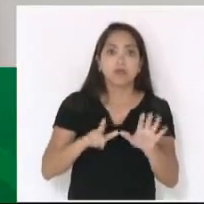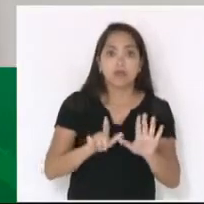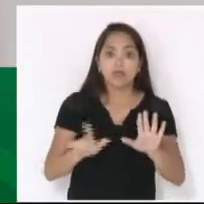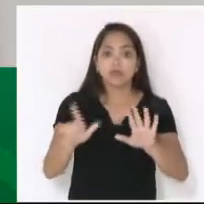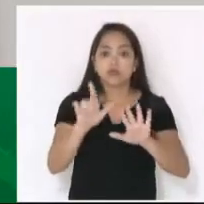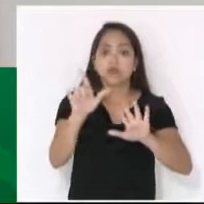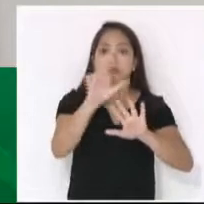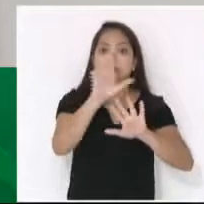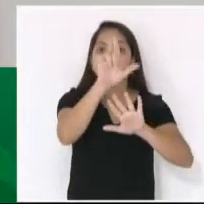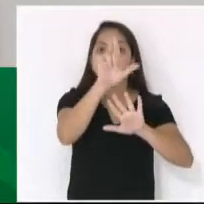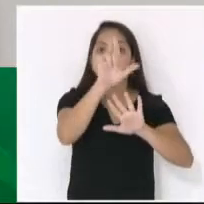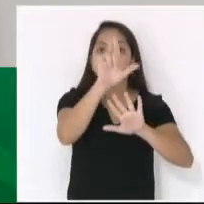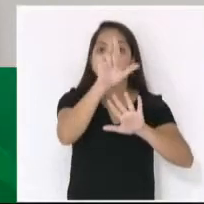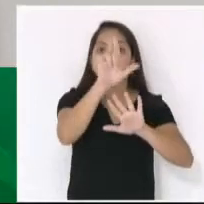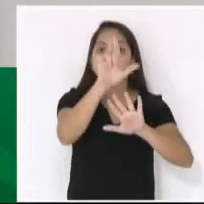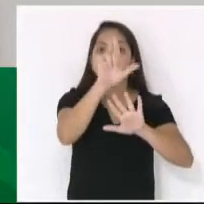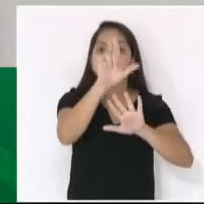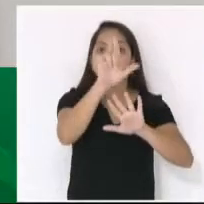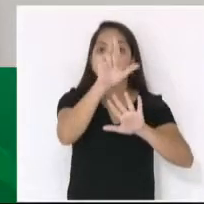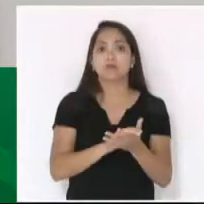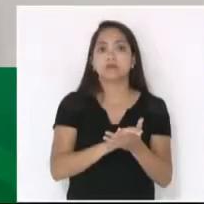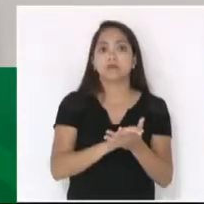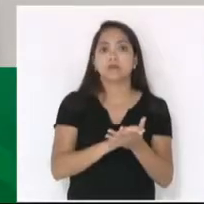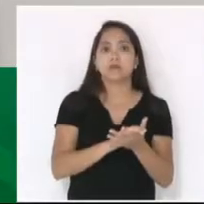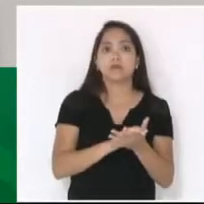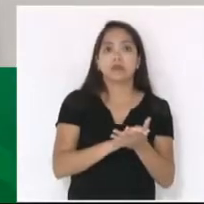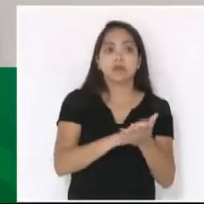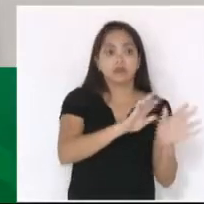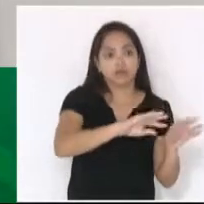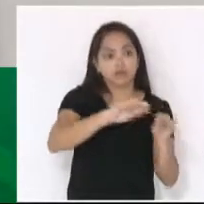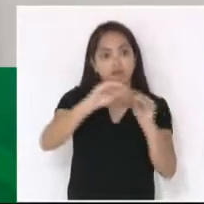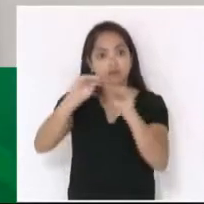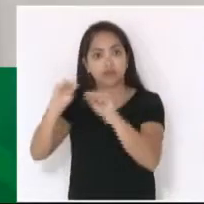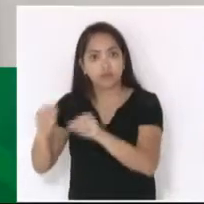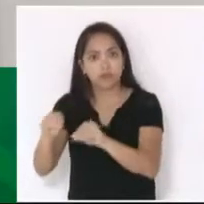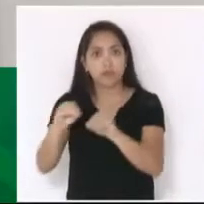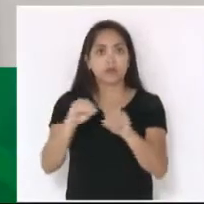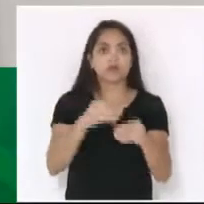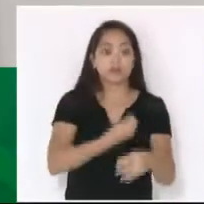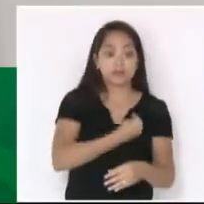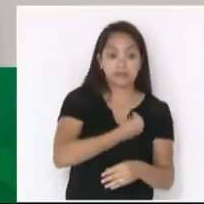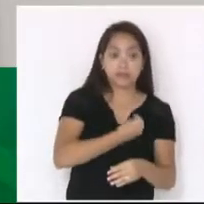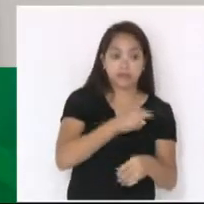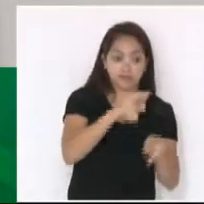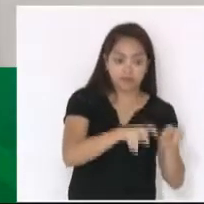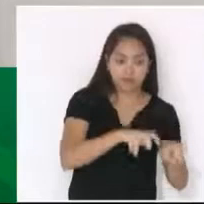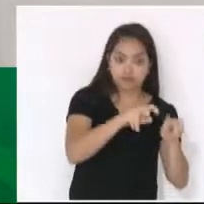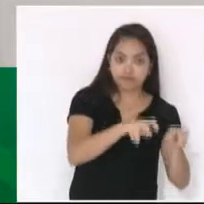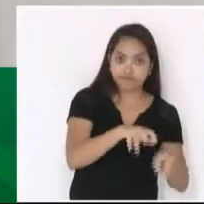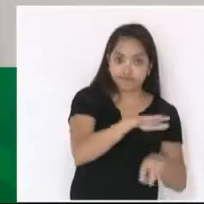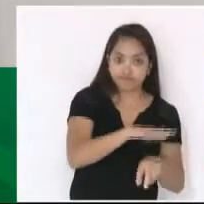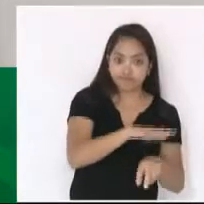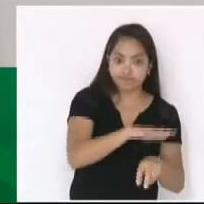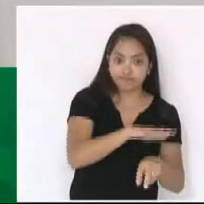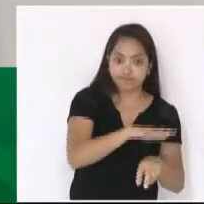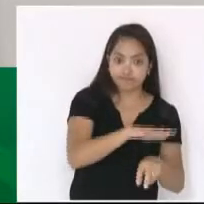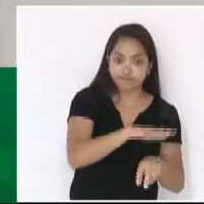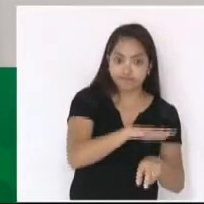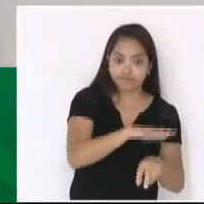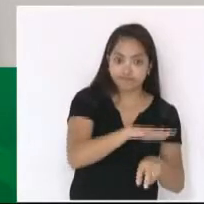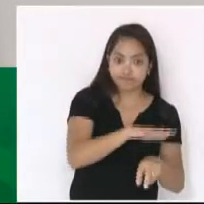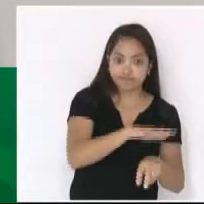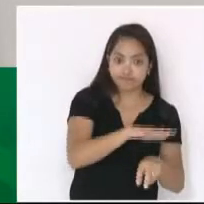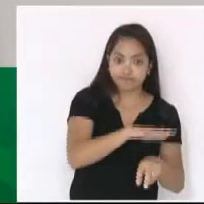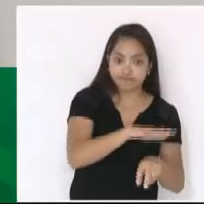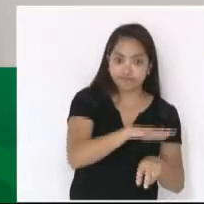esvazie ando drasticamente dramaticamente o campo e super populacionado as cidades